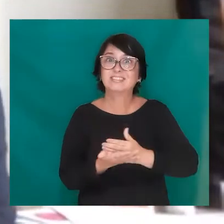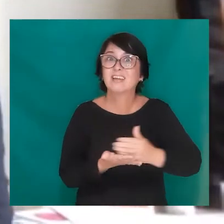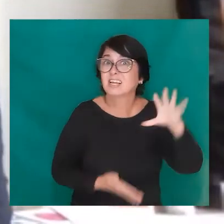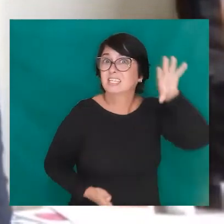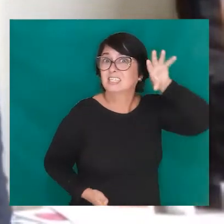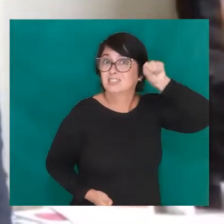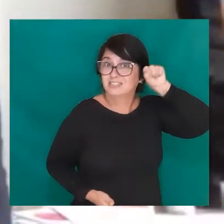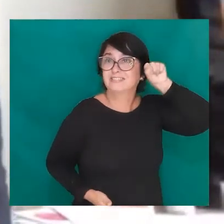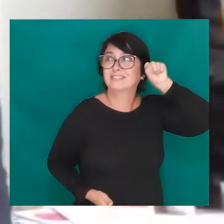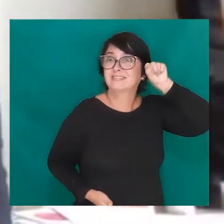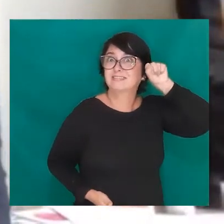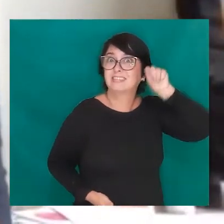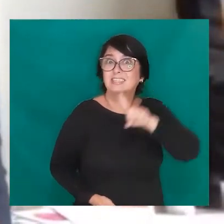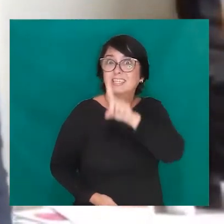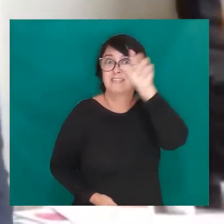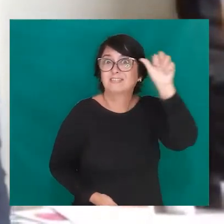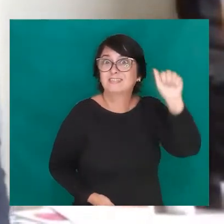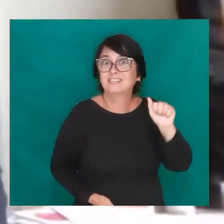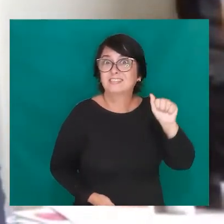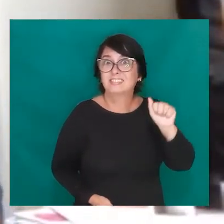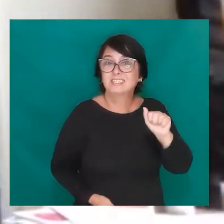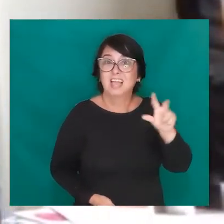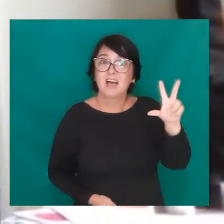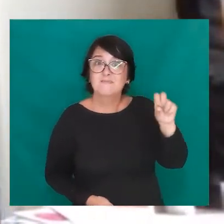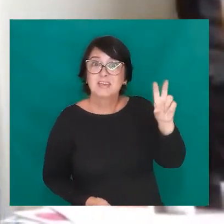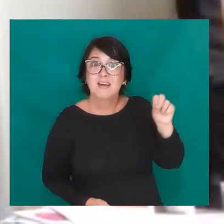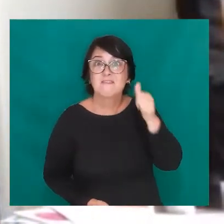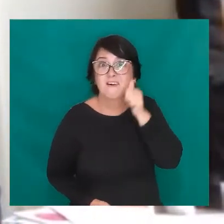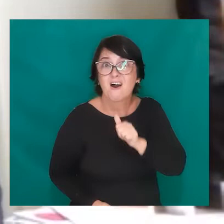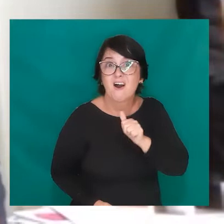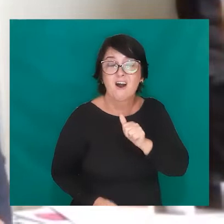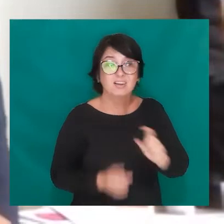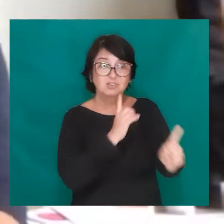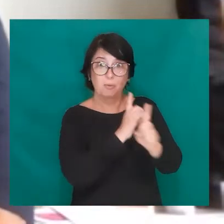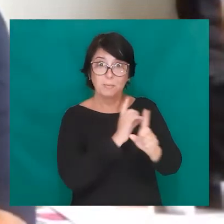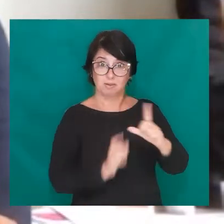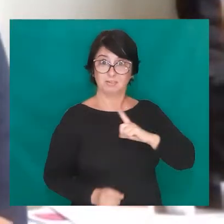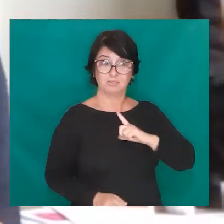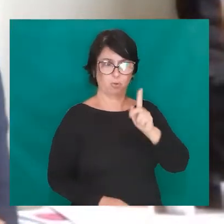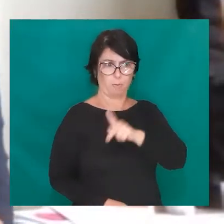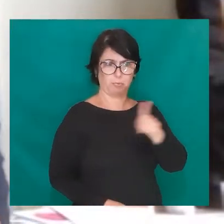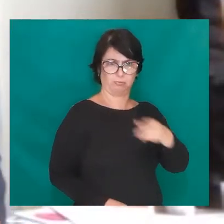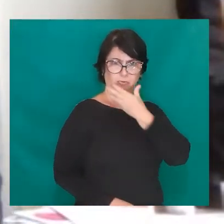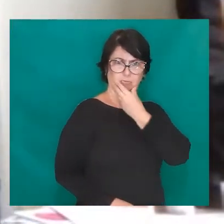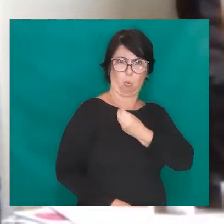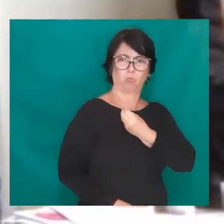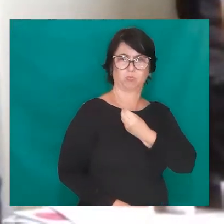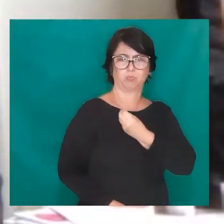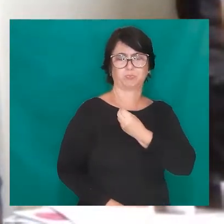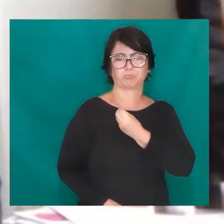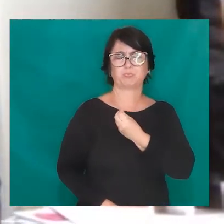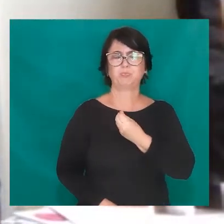ouvido. Aí um dia a minha avó descobriu que tinha um professor, na verdade ele era um músico que tocou na